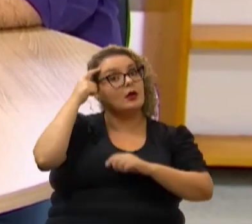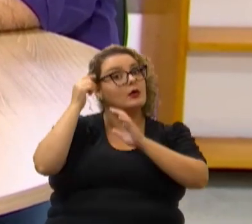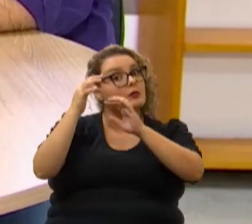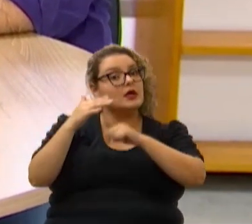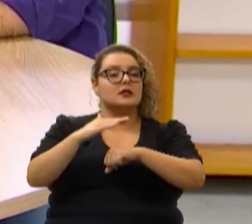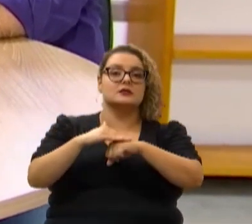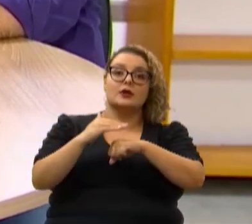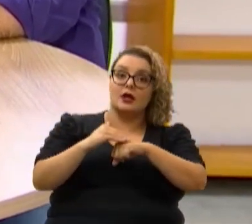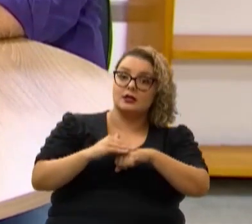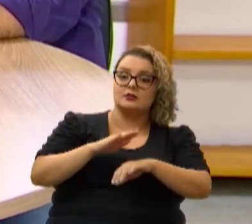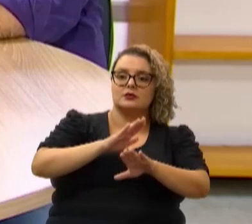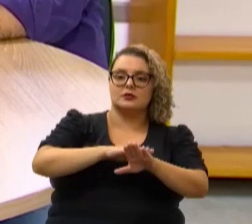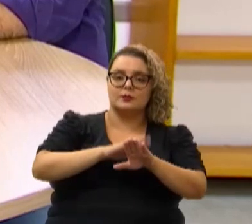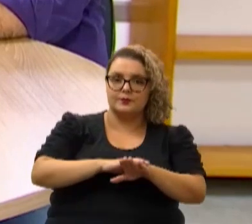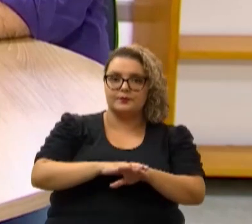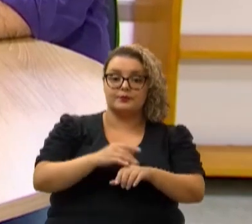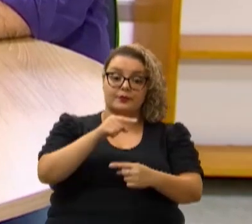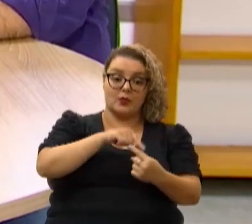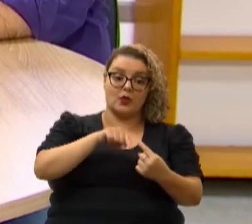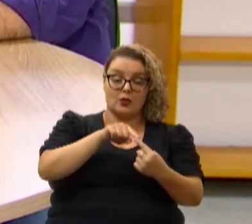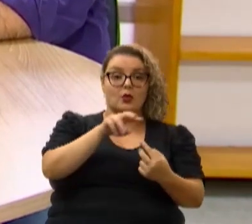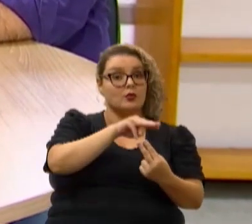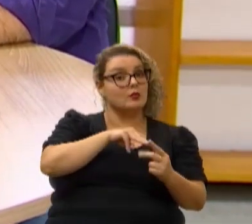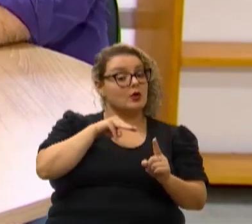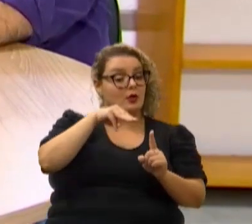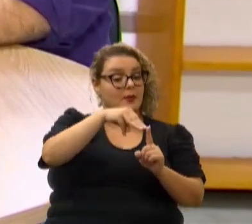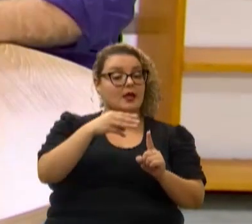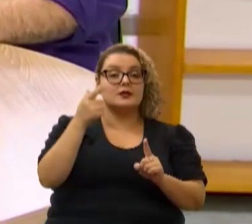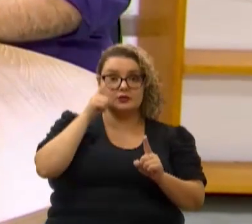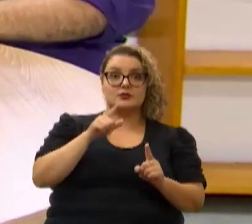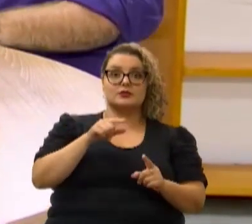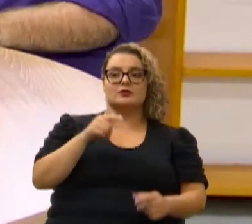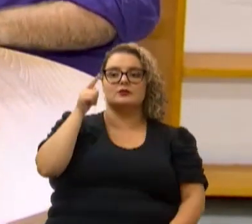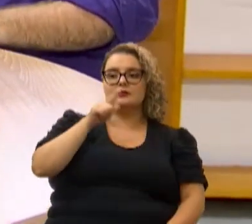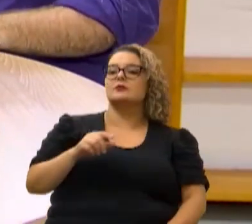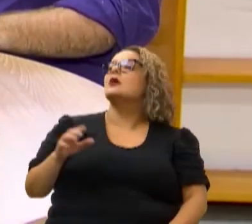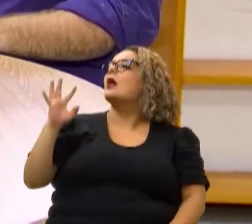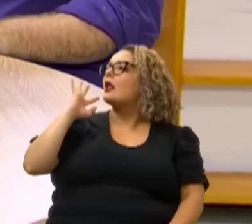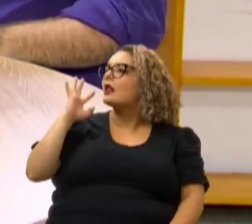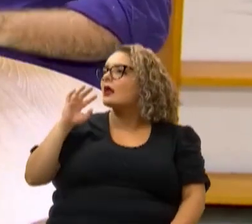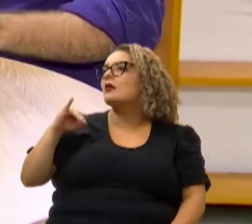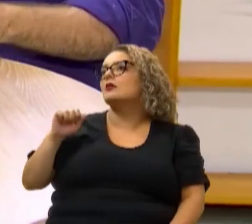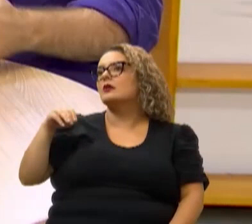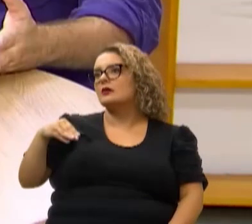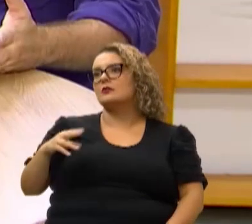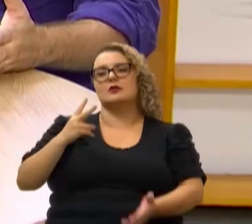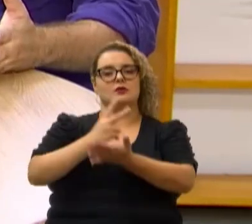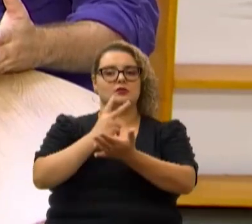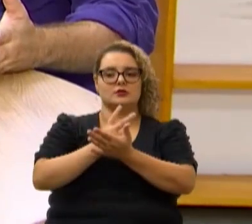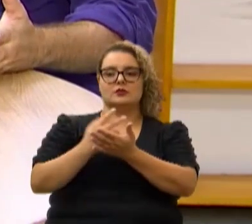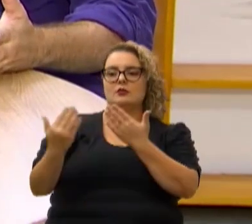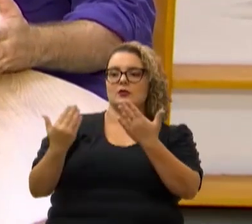nas atividades e busque metas que são possíveis de serem atingidas. Muito legal, Ian, show de bola. Eu sempre traço